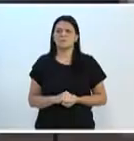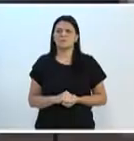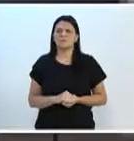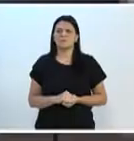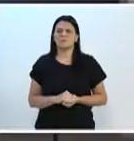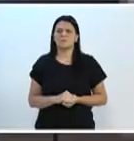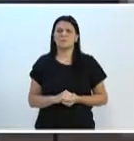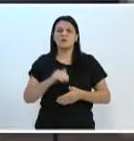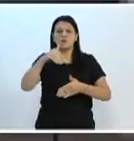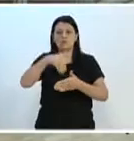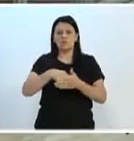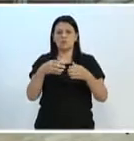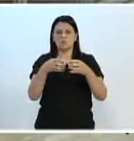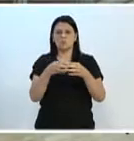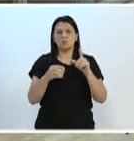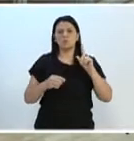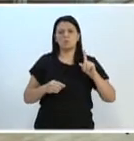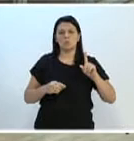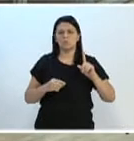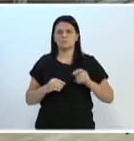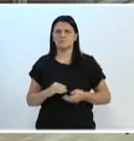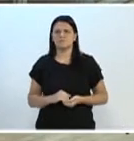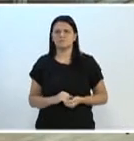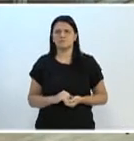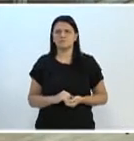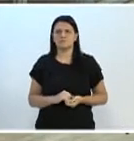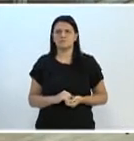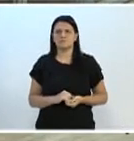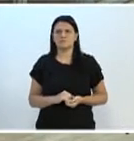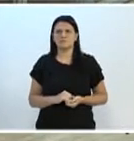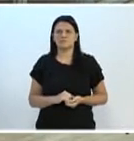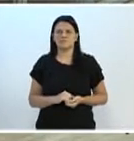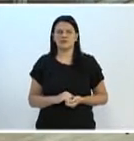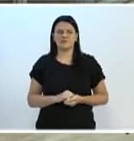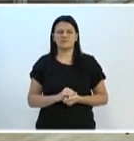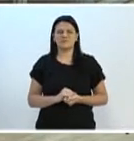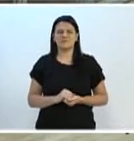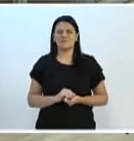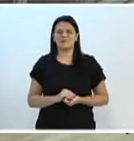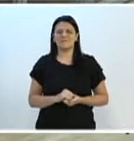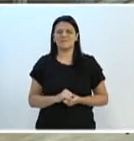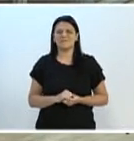Voto chapa 1. Vereador Ailton de Souza.